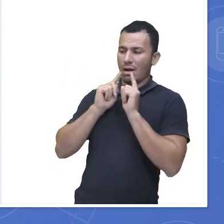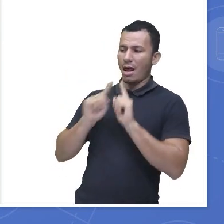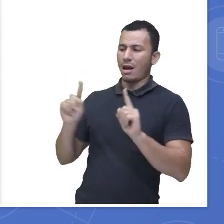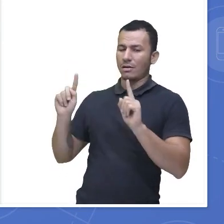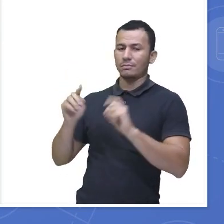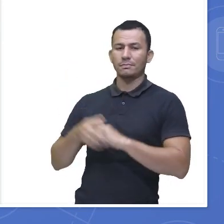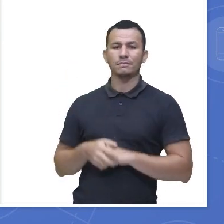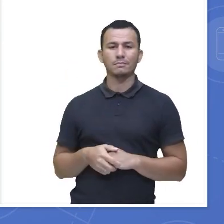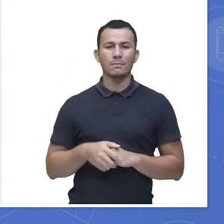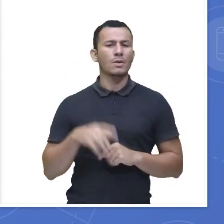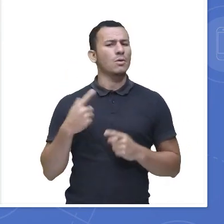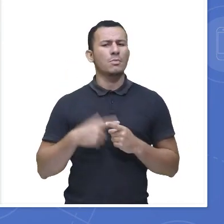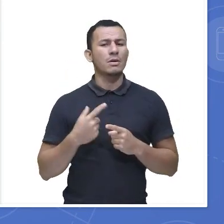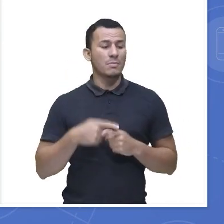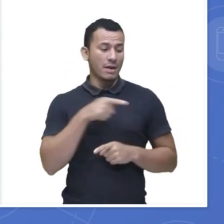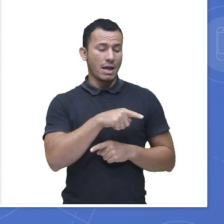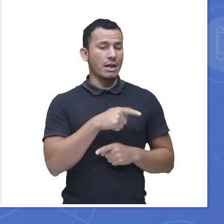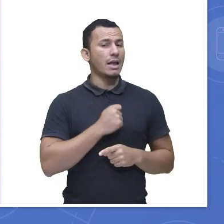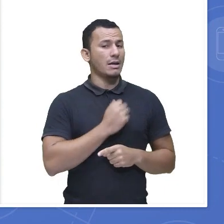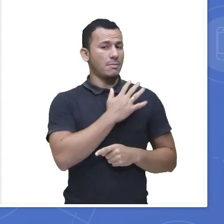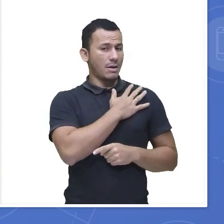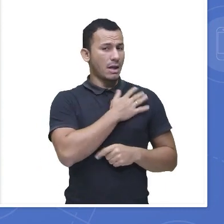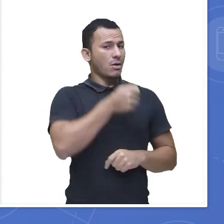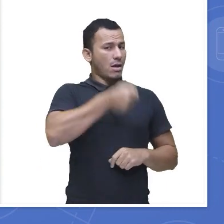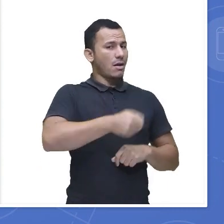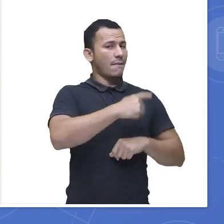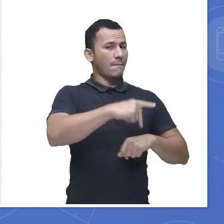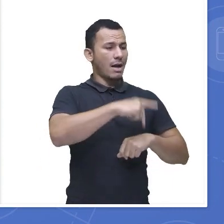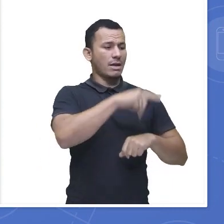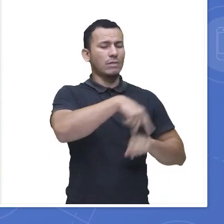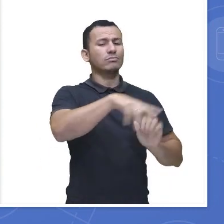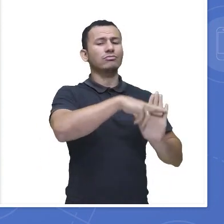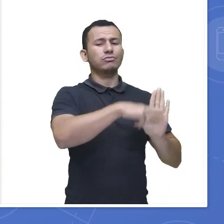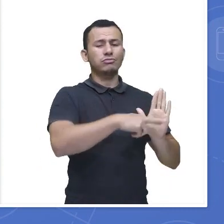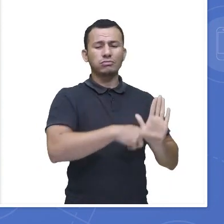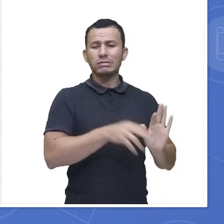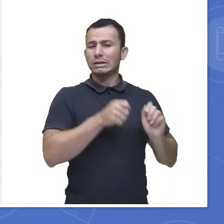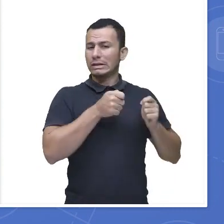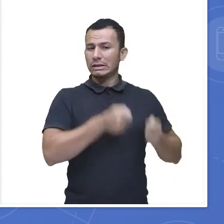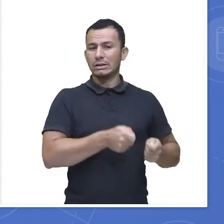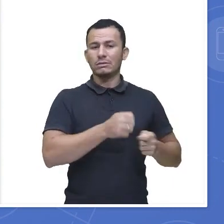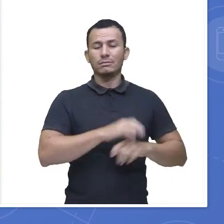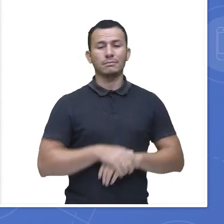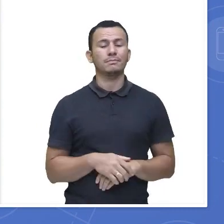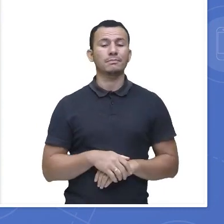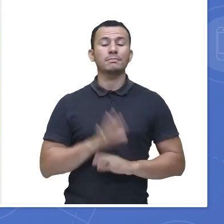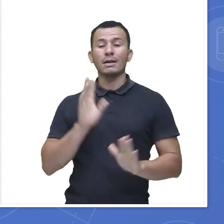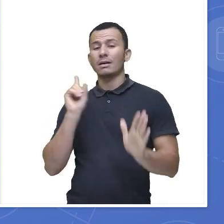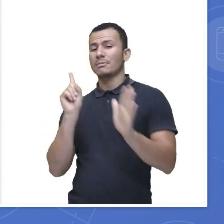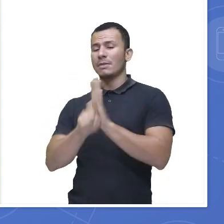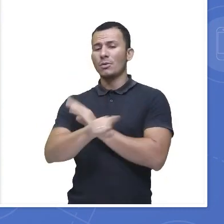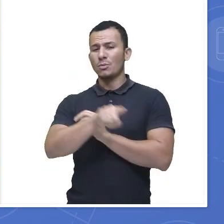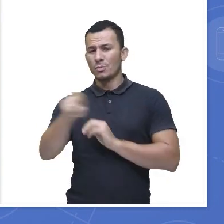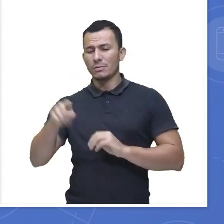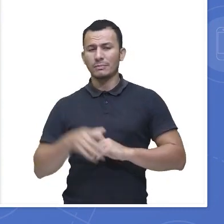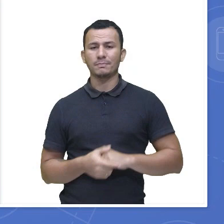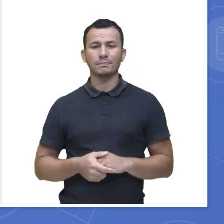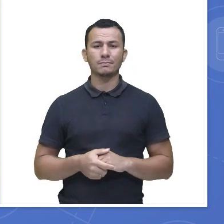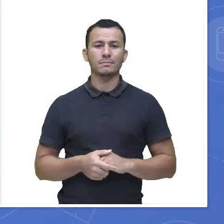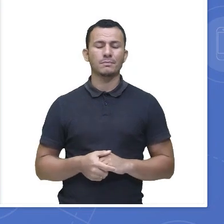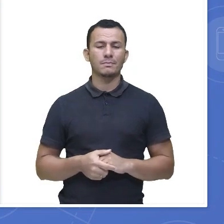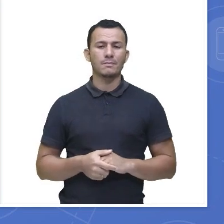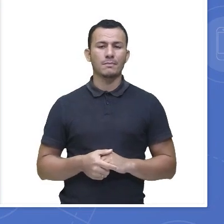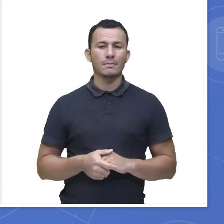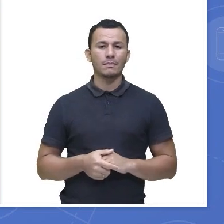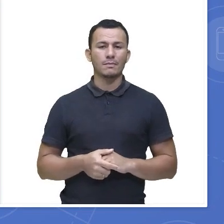Por quê? Porque ele mora num país de ditadura, certo? Onde o regime é ditatorial. A pergunta para você é, para produzir o